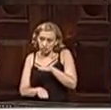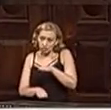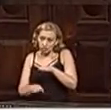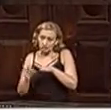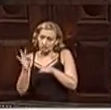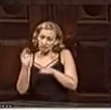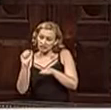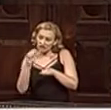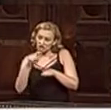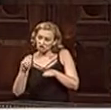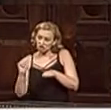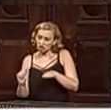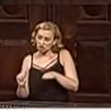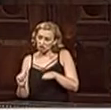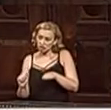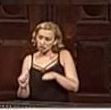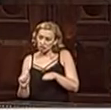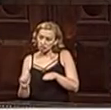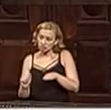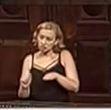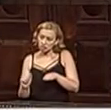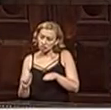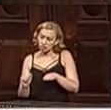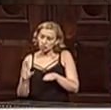absurdamente no consumo.